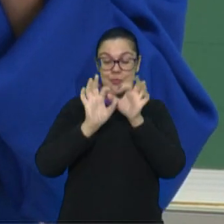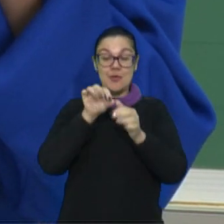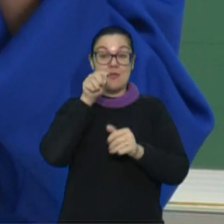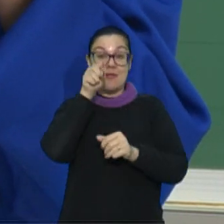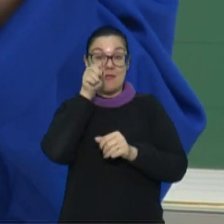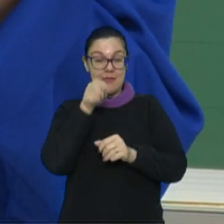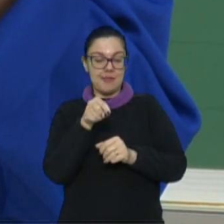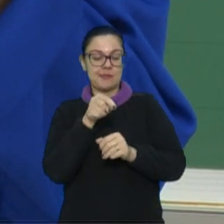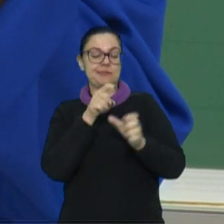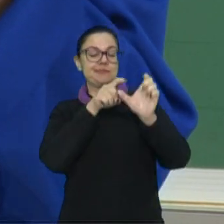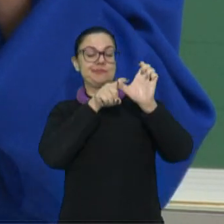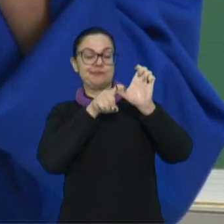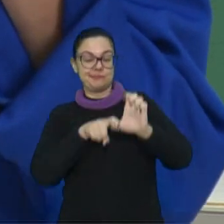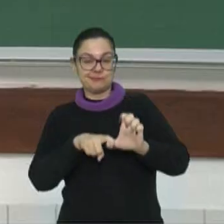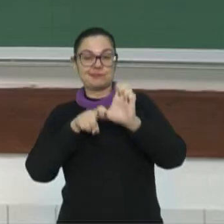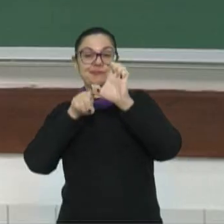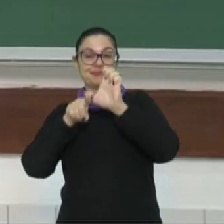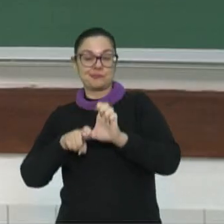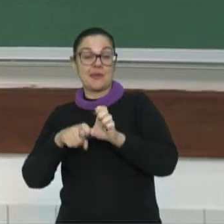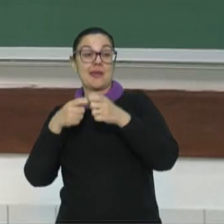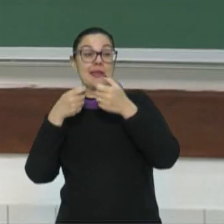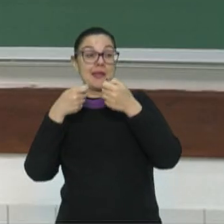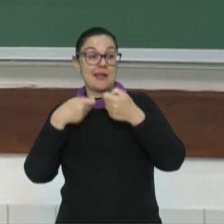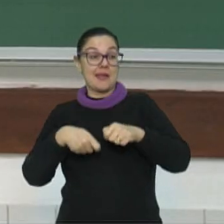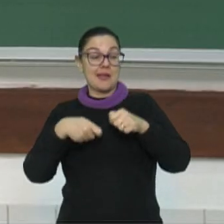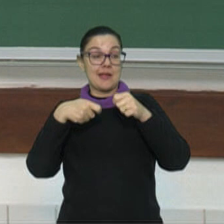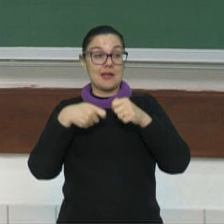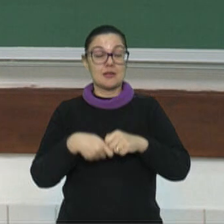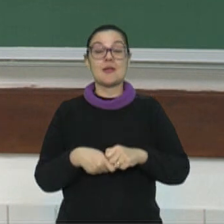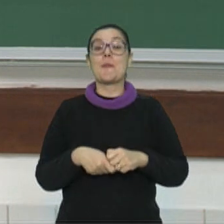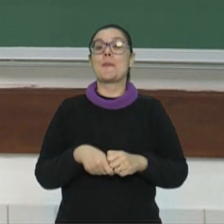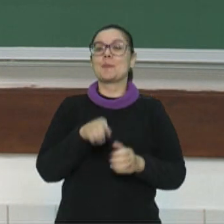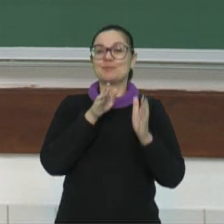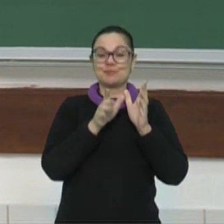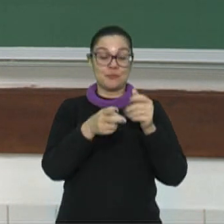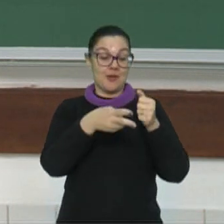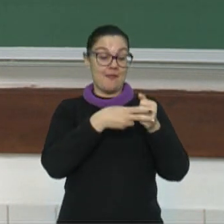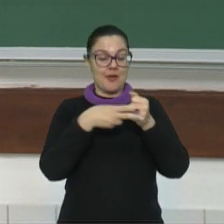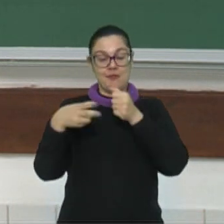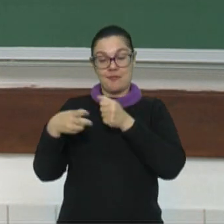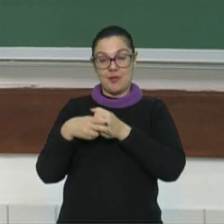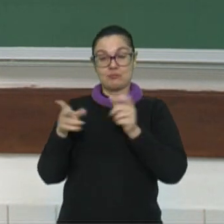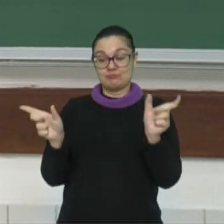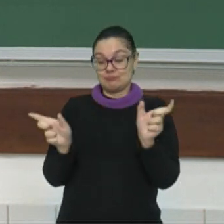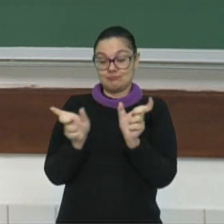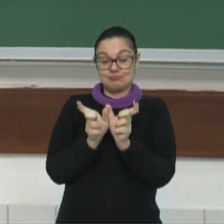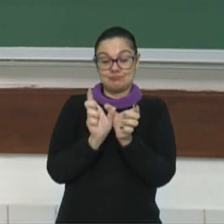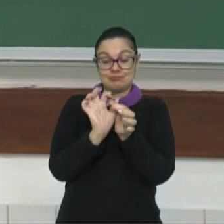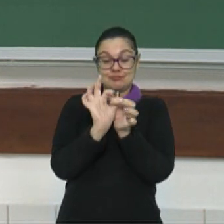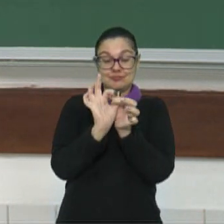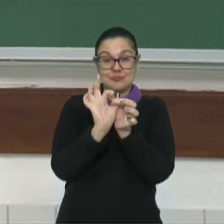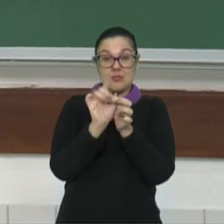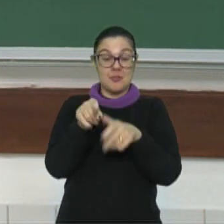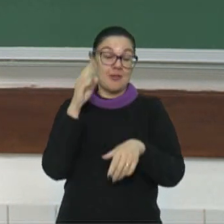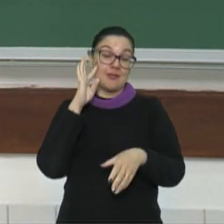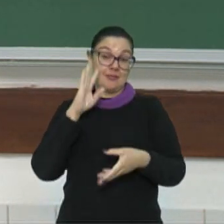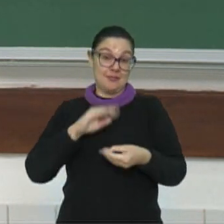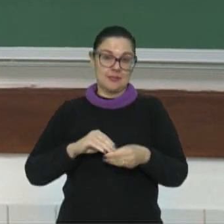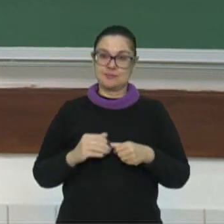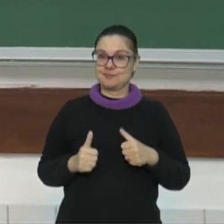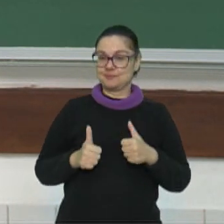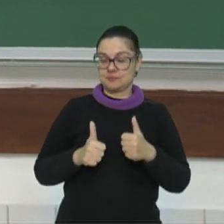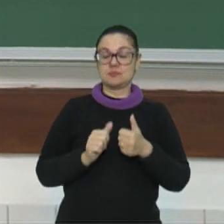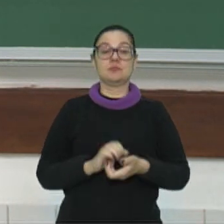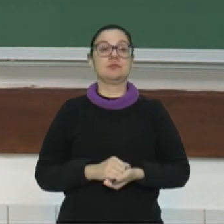ele é dependente, ele, aliás, é um período então que ele depende, as orações dependem uma da outra para ter sentido, tá